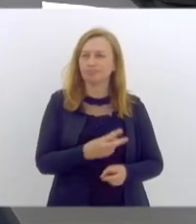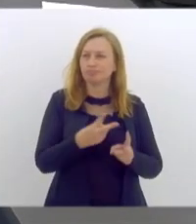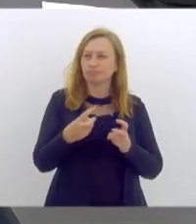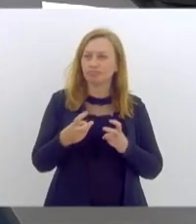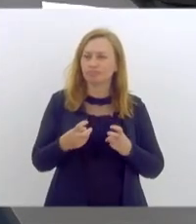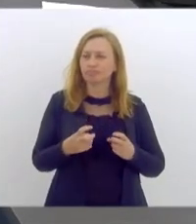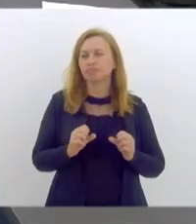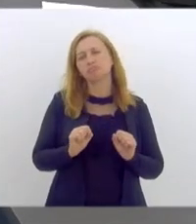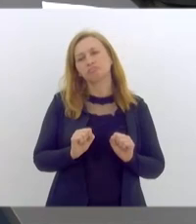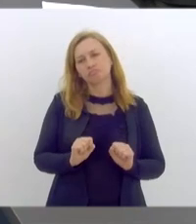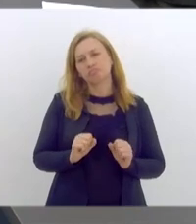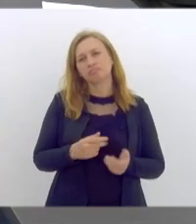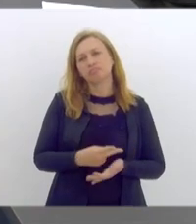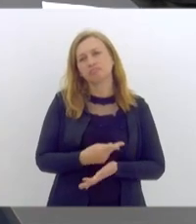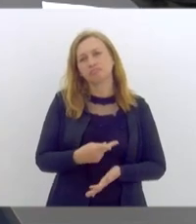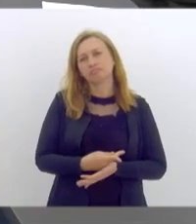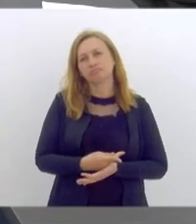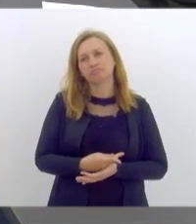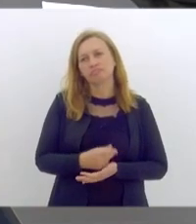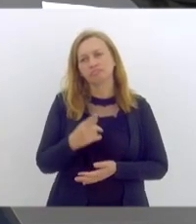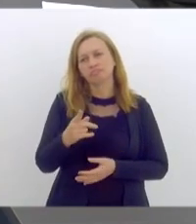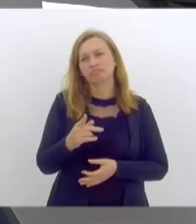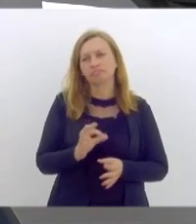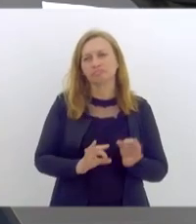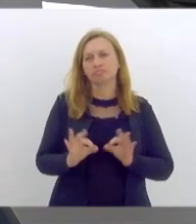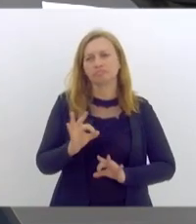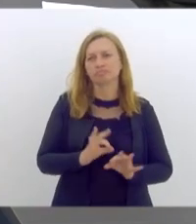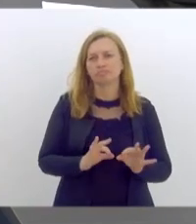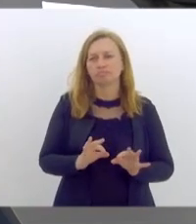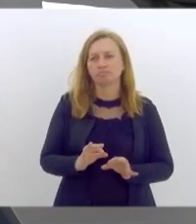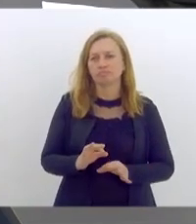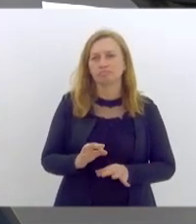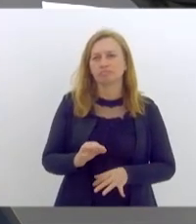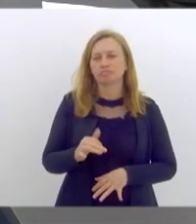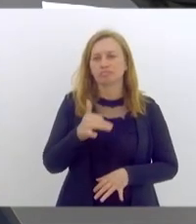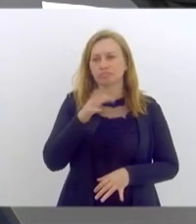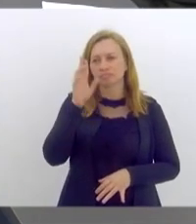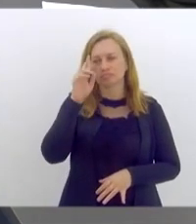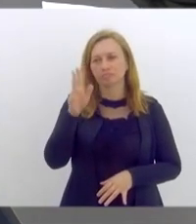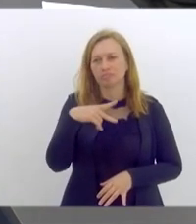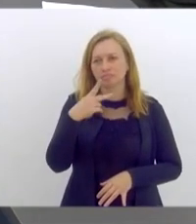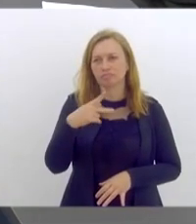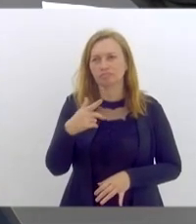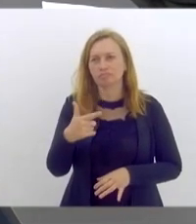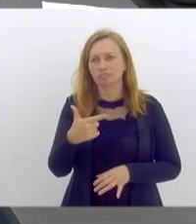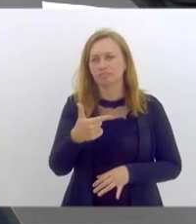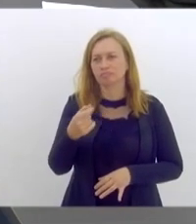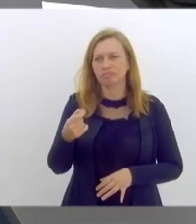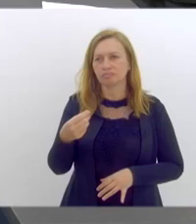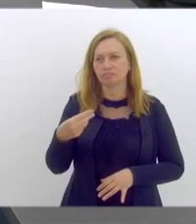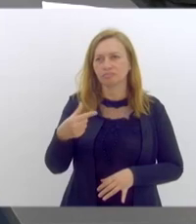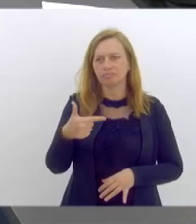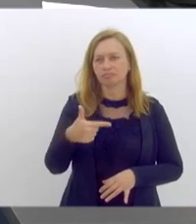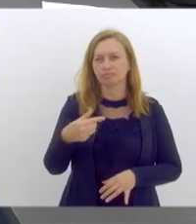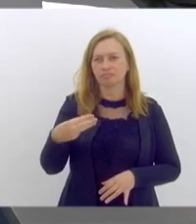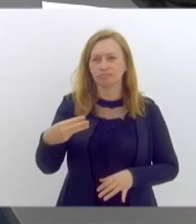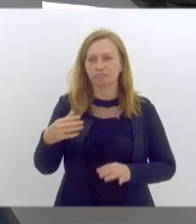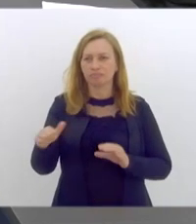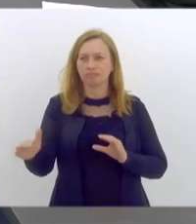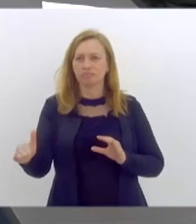observei posso ter me enganado que esse programa que a senhora acabou de relatar para 2023 foi para casa ou